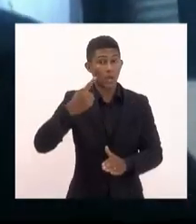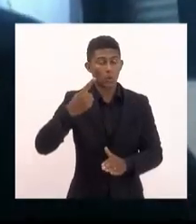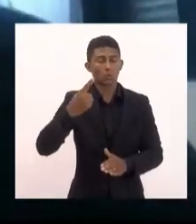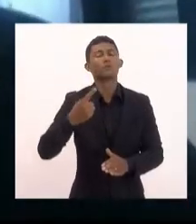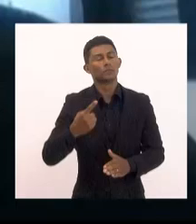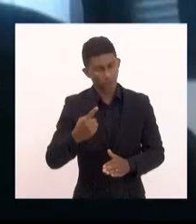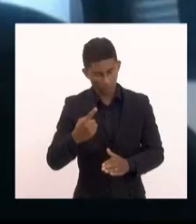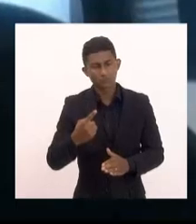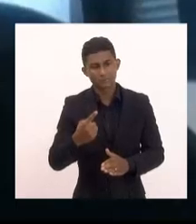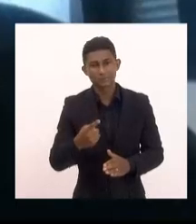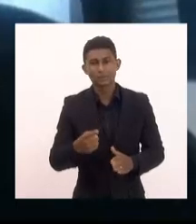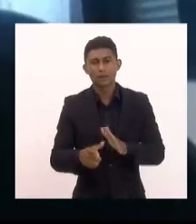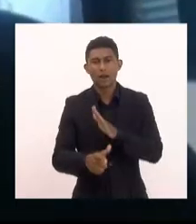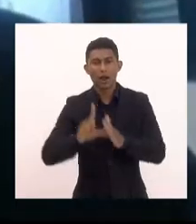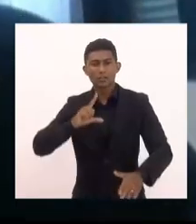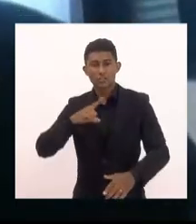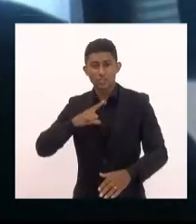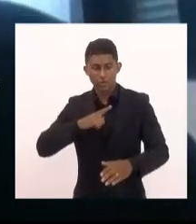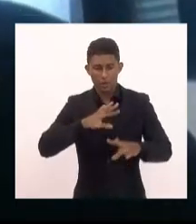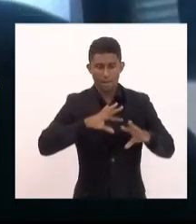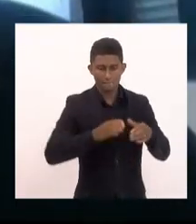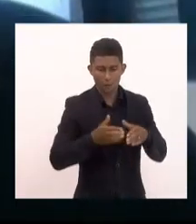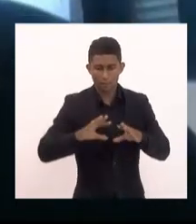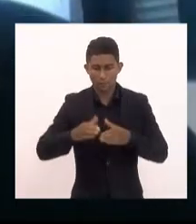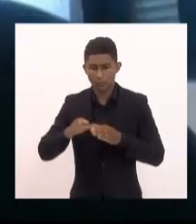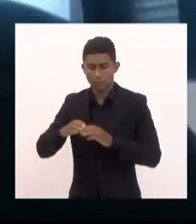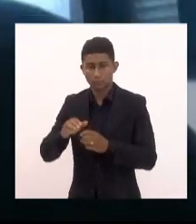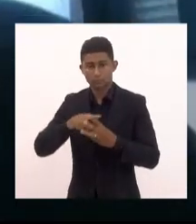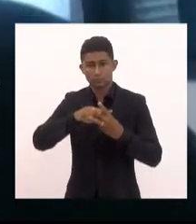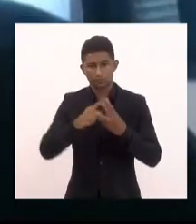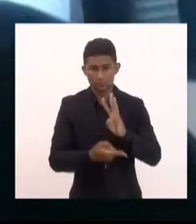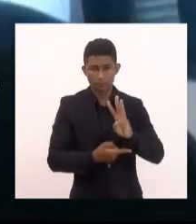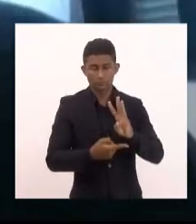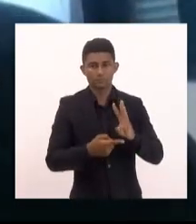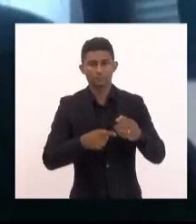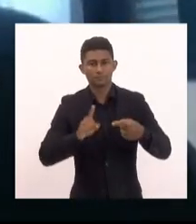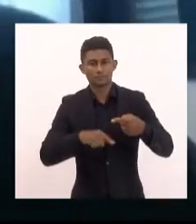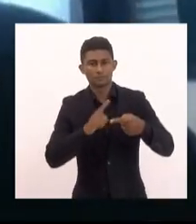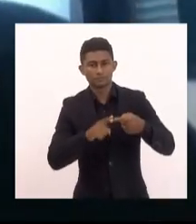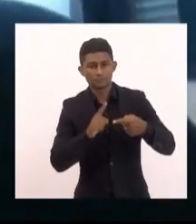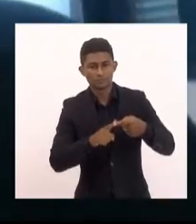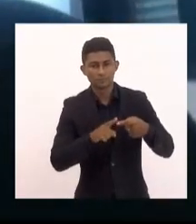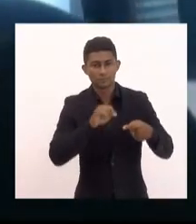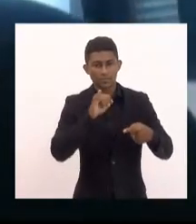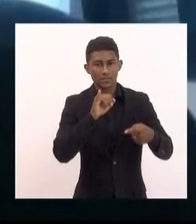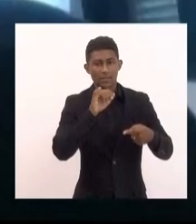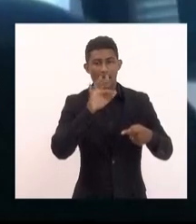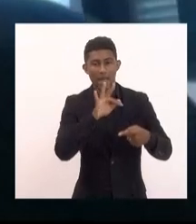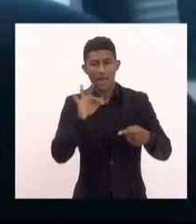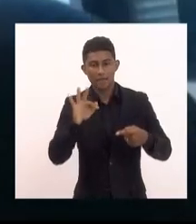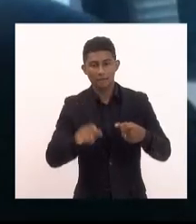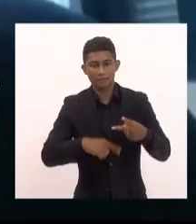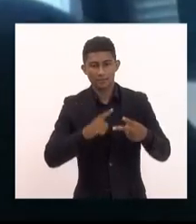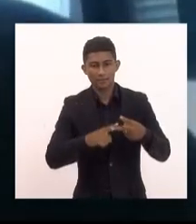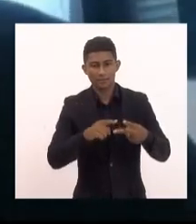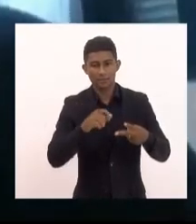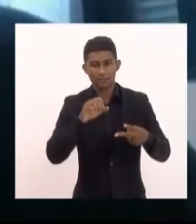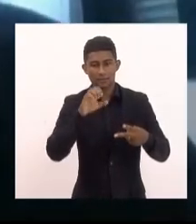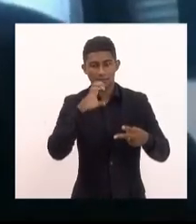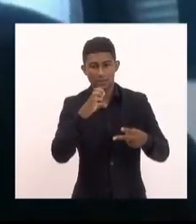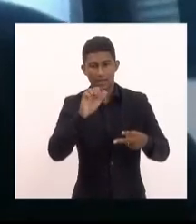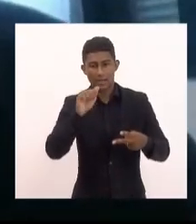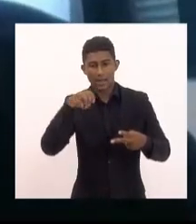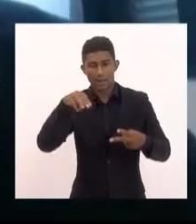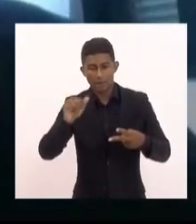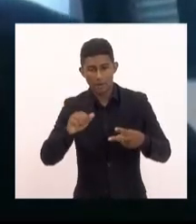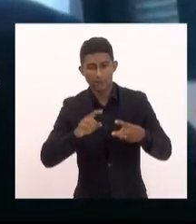que antes haviam três órgãos, a SERLA, Rios e Lagoas, o IEF Florestas e a FEMA